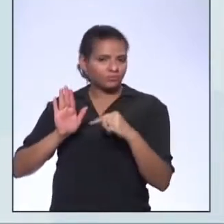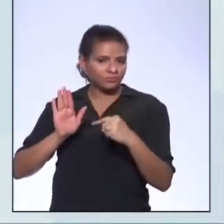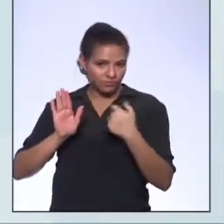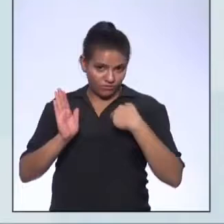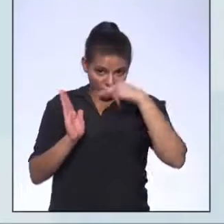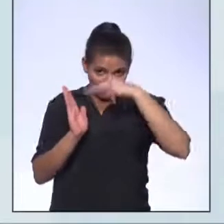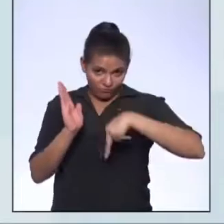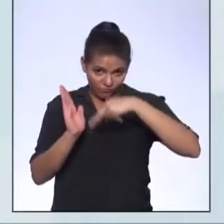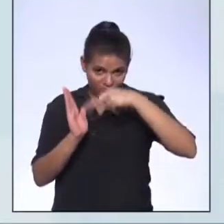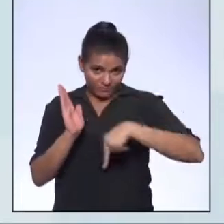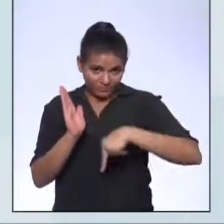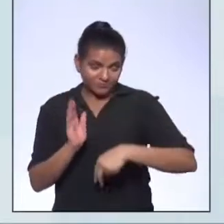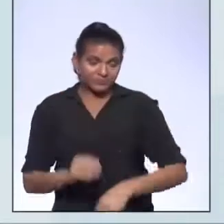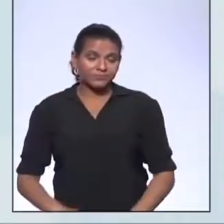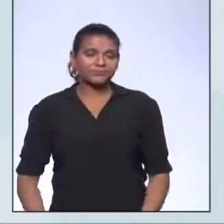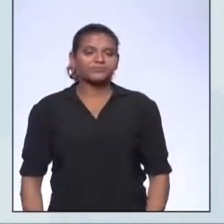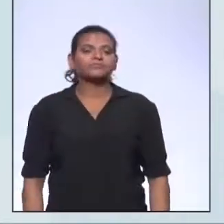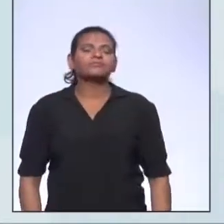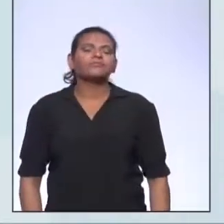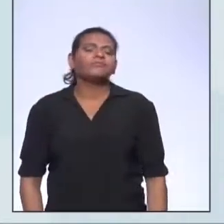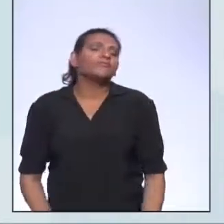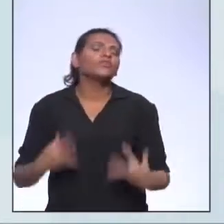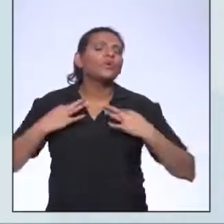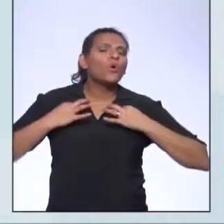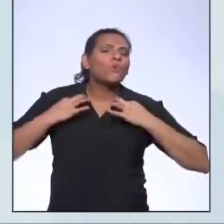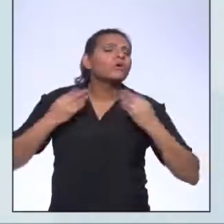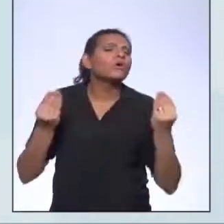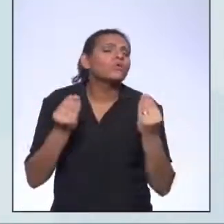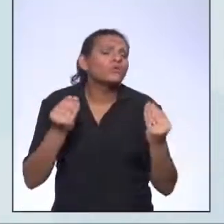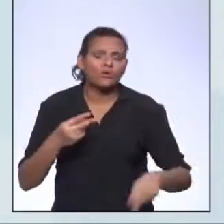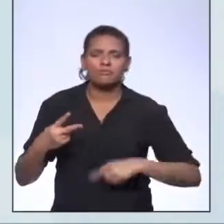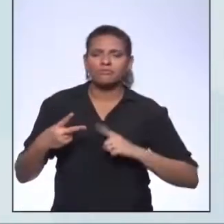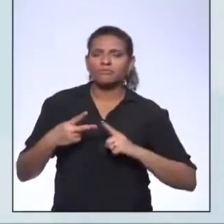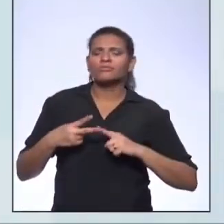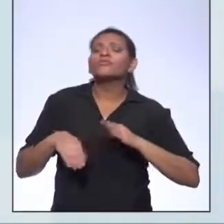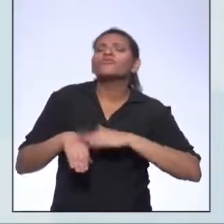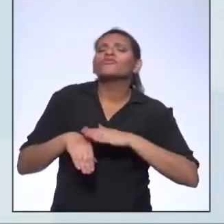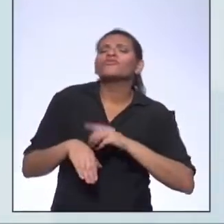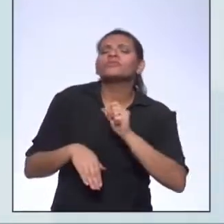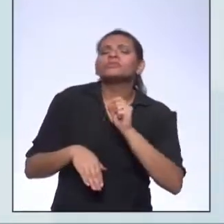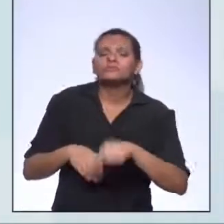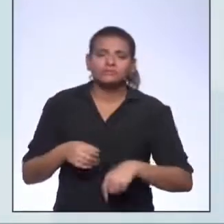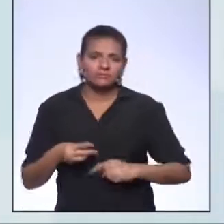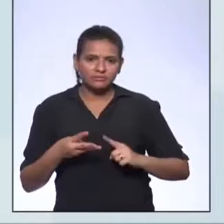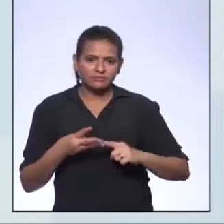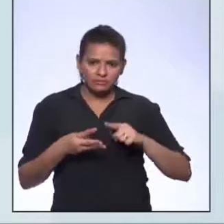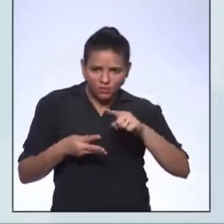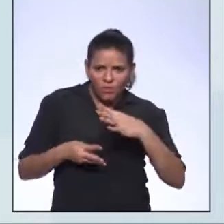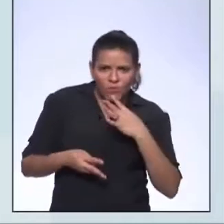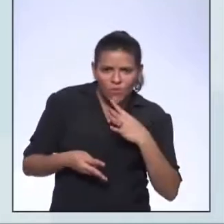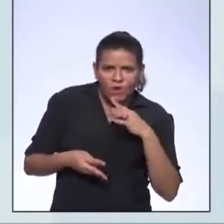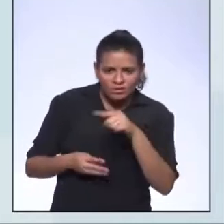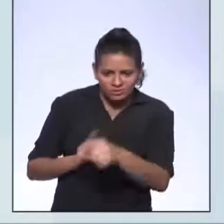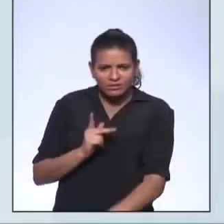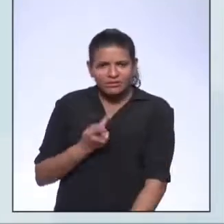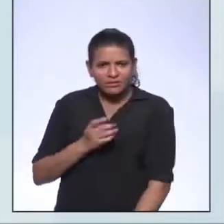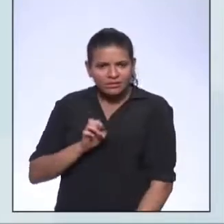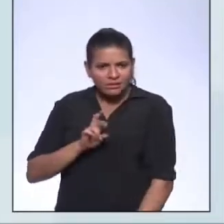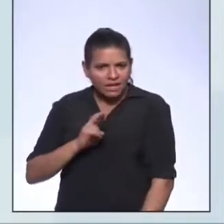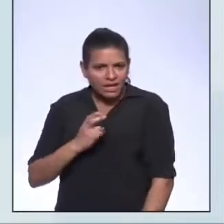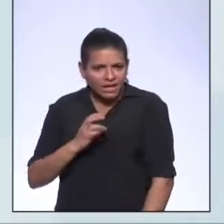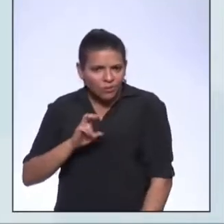perguntas. Como estão vestidos? O que estão fazendo? Já ouviu falar sobre Hércules? De quem é esse